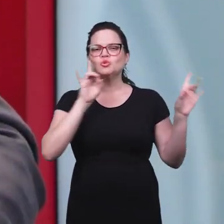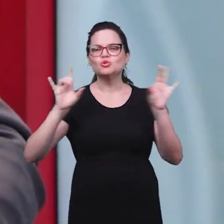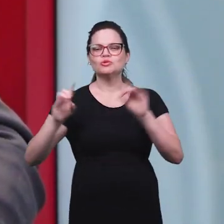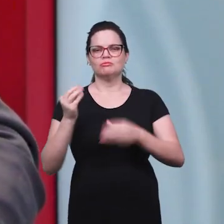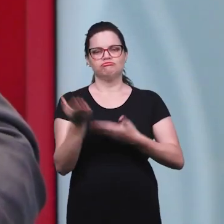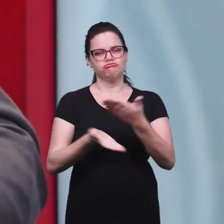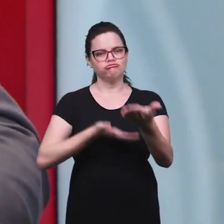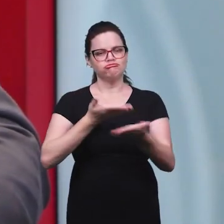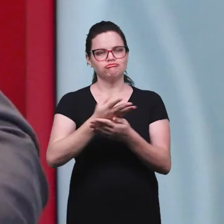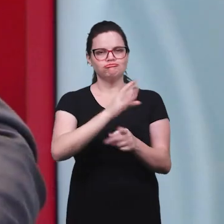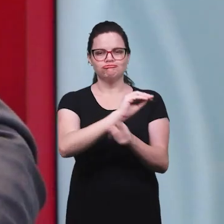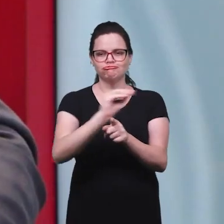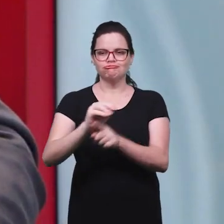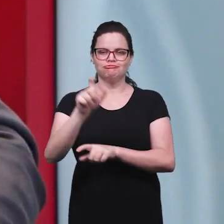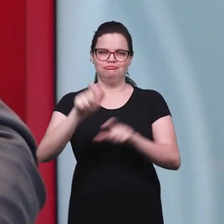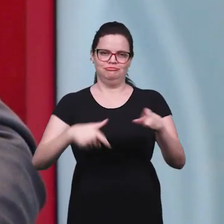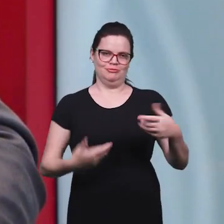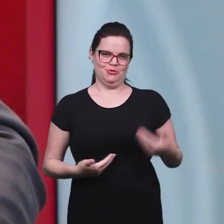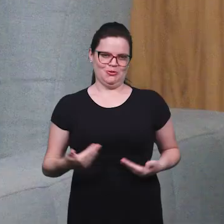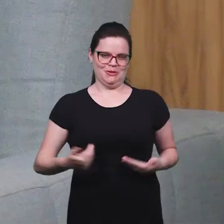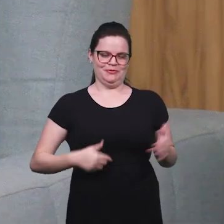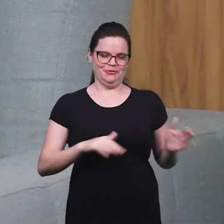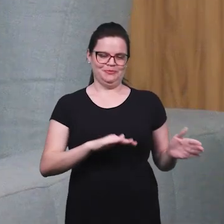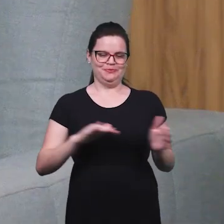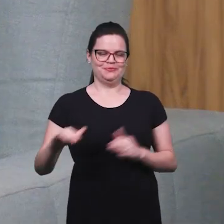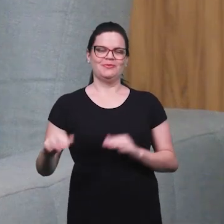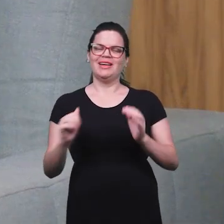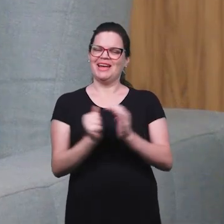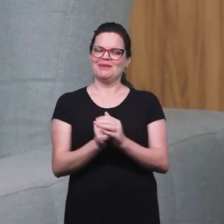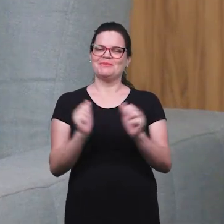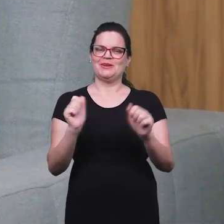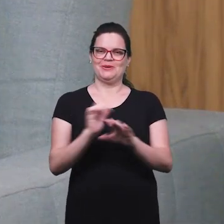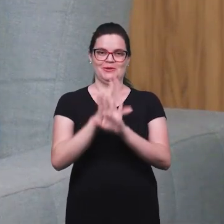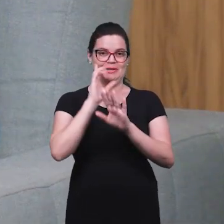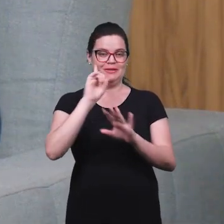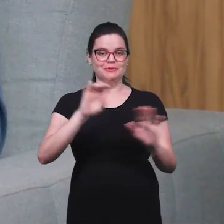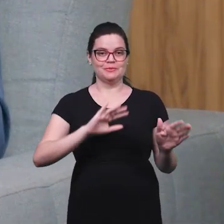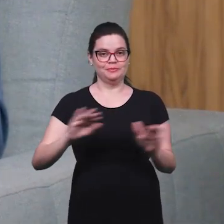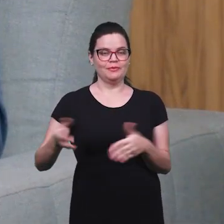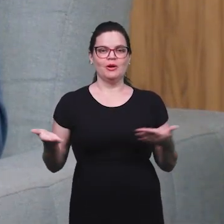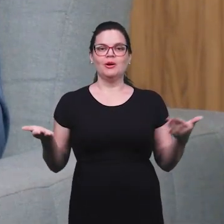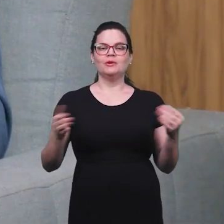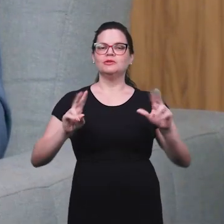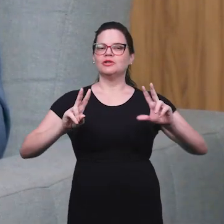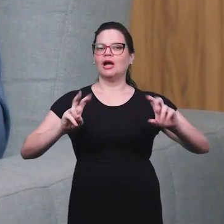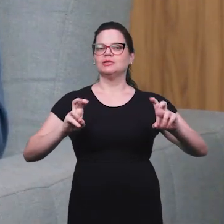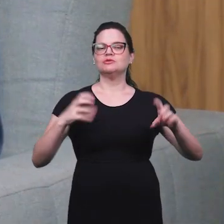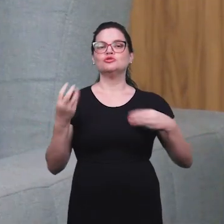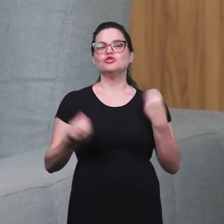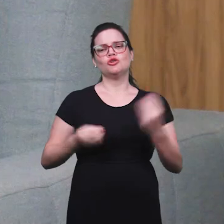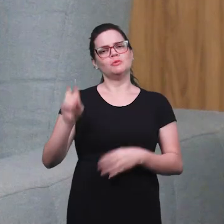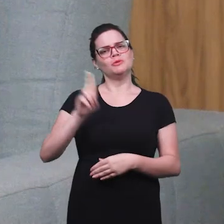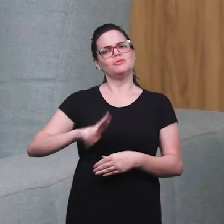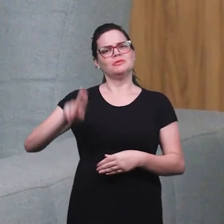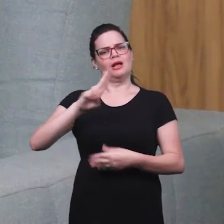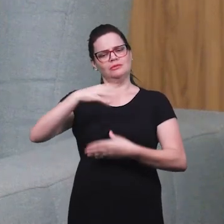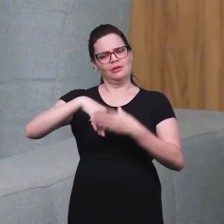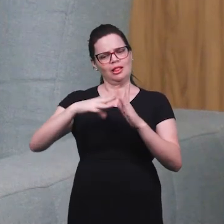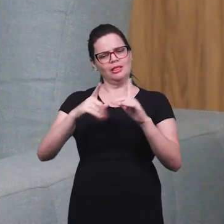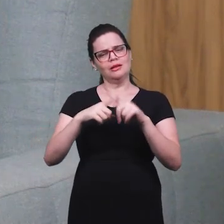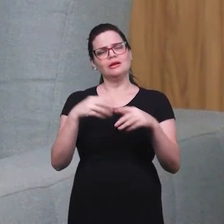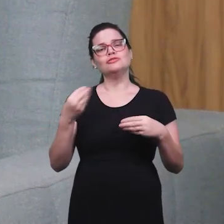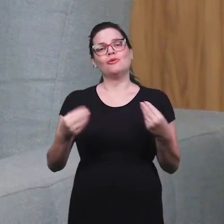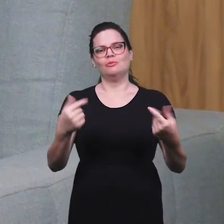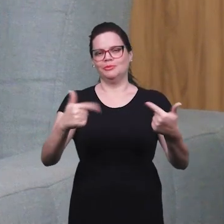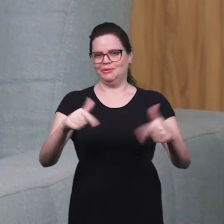lidar com os nossos queridos irmãos. Glória a Deus, é isso mesmo. Hoje nós vamos falar então de instrumentalidade, um tema